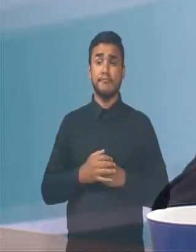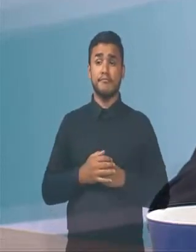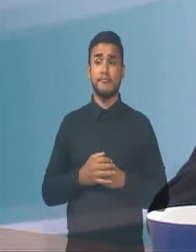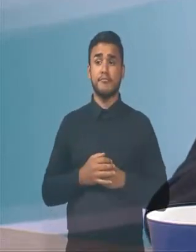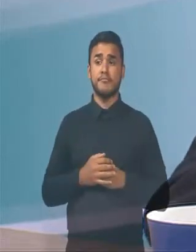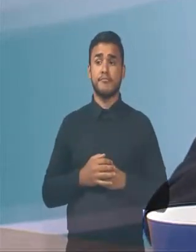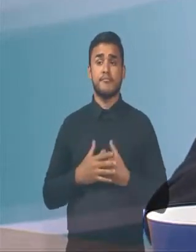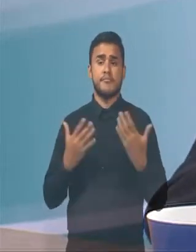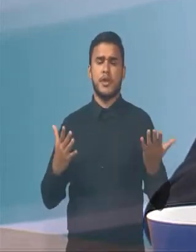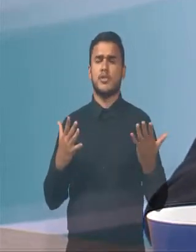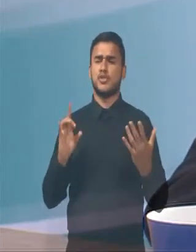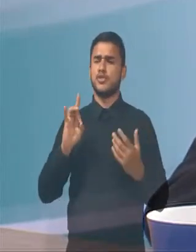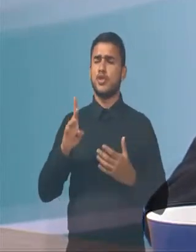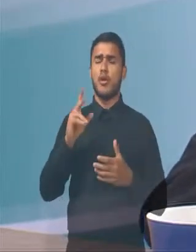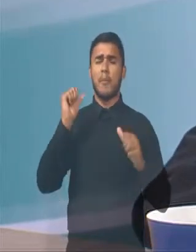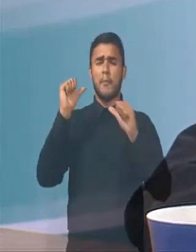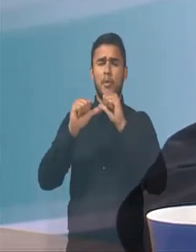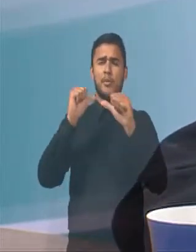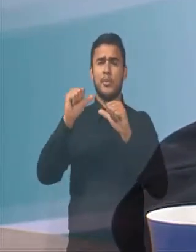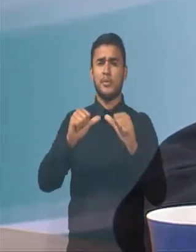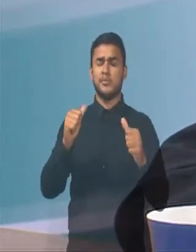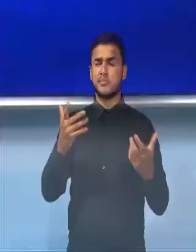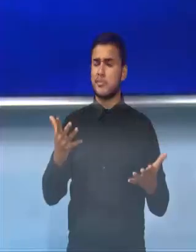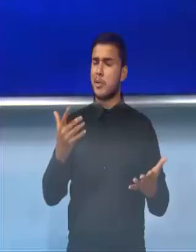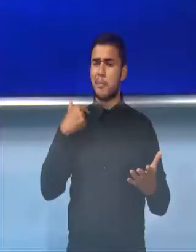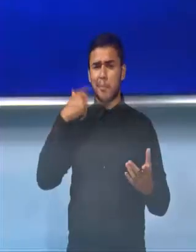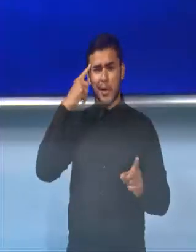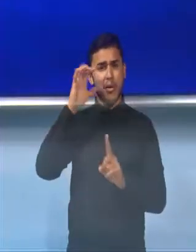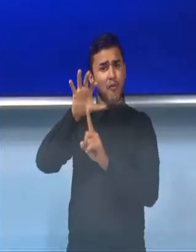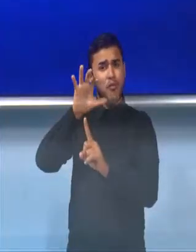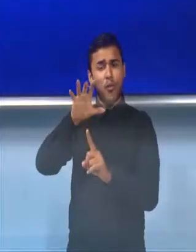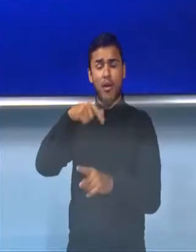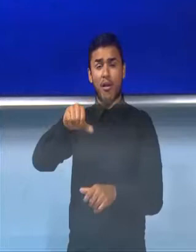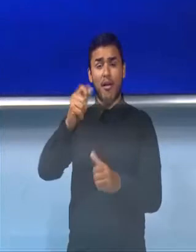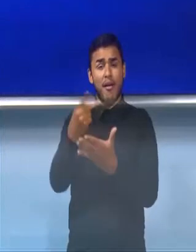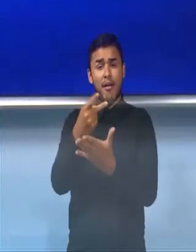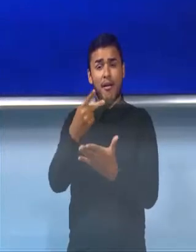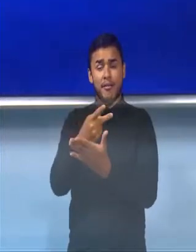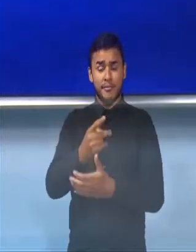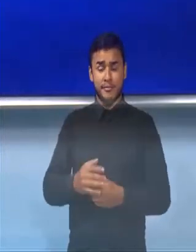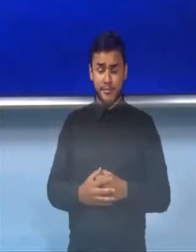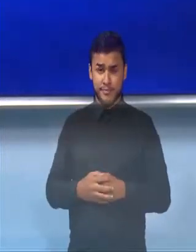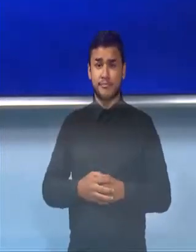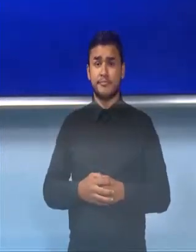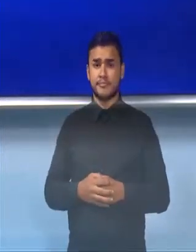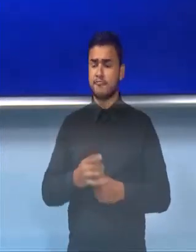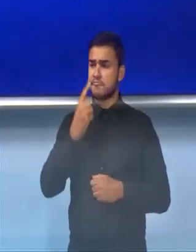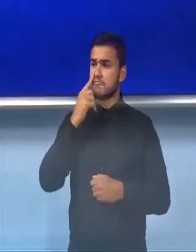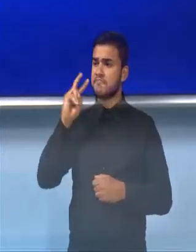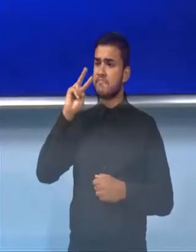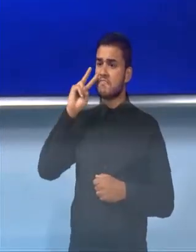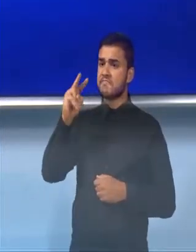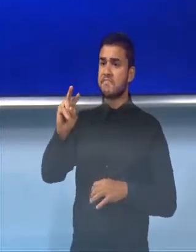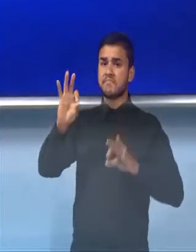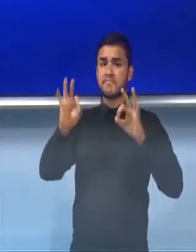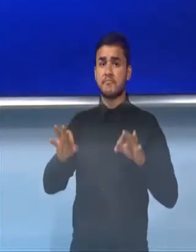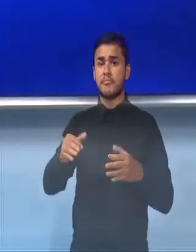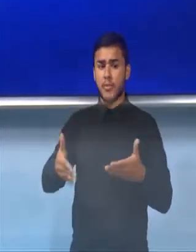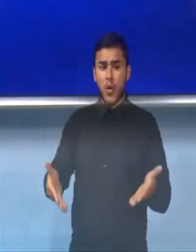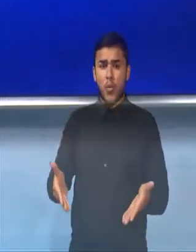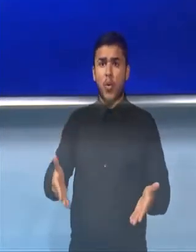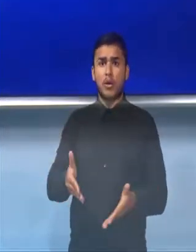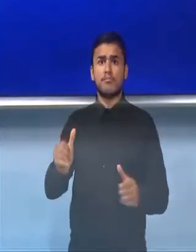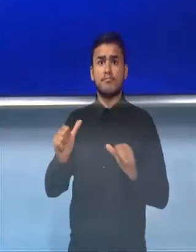só a deformação. Você fala do padrão de manipulação que tem aí, e é notório. E essa manipulação ela é tanto maior